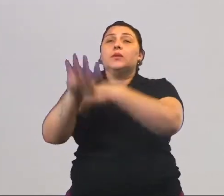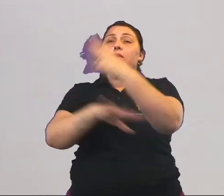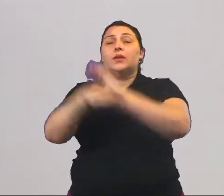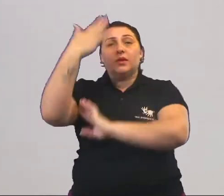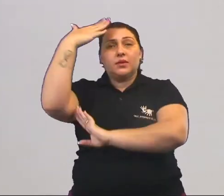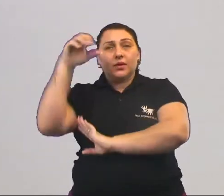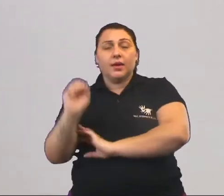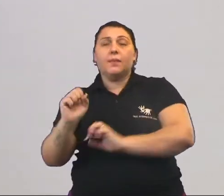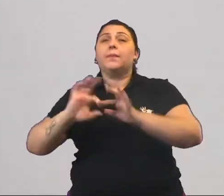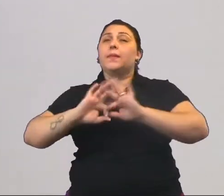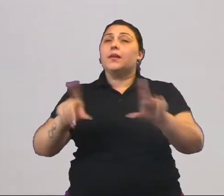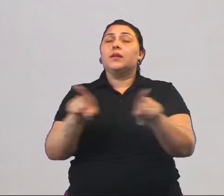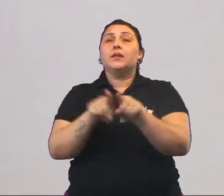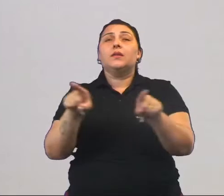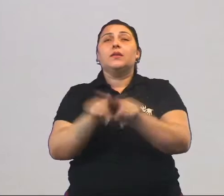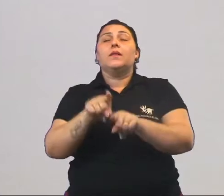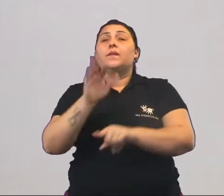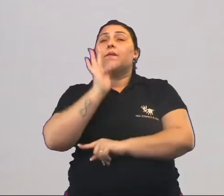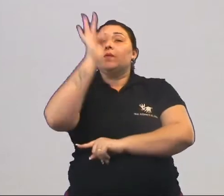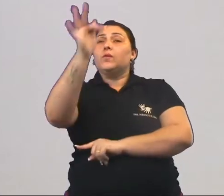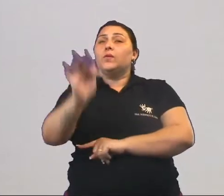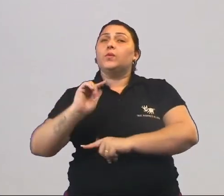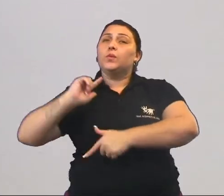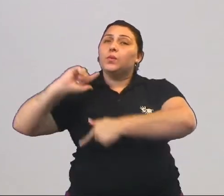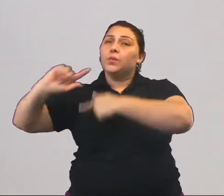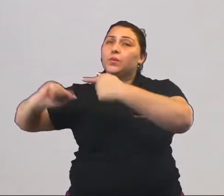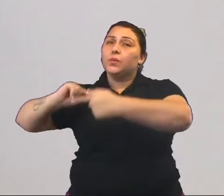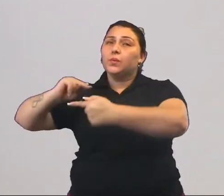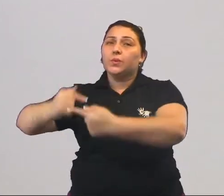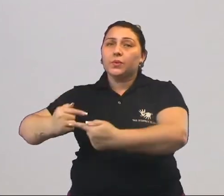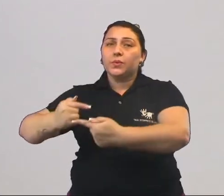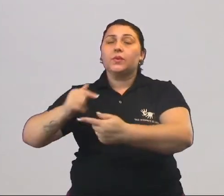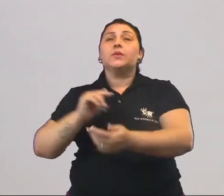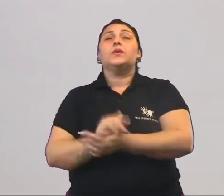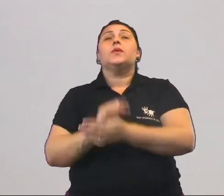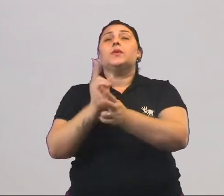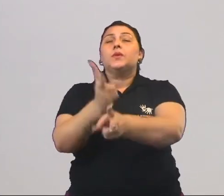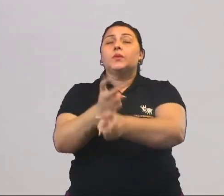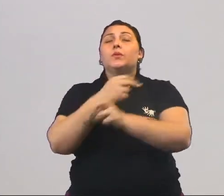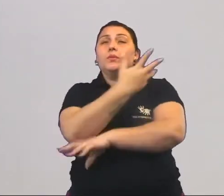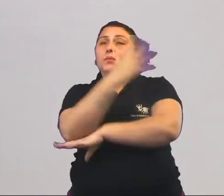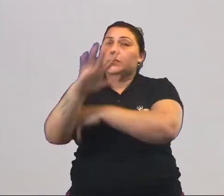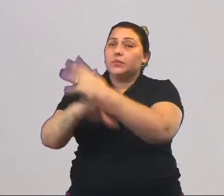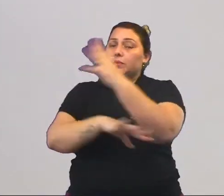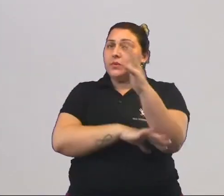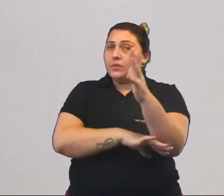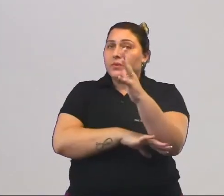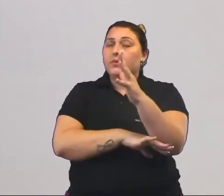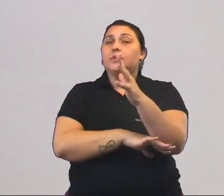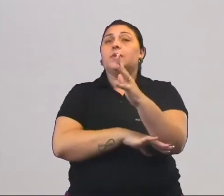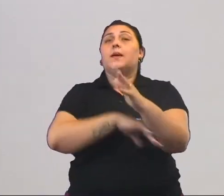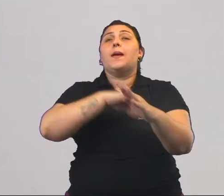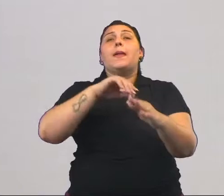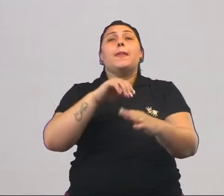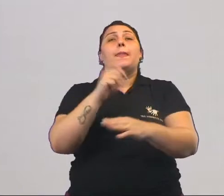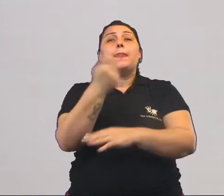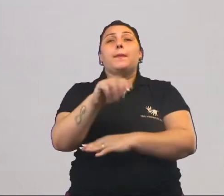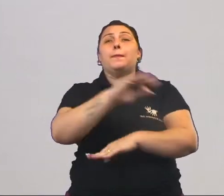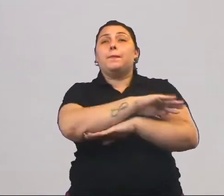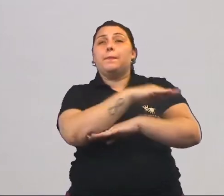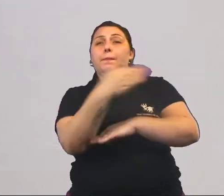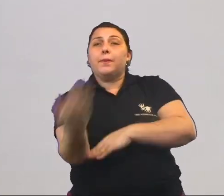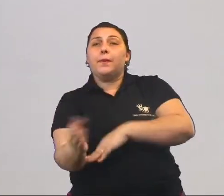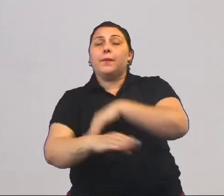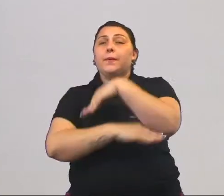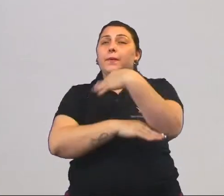sábia, deixando também para as futuras gerações. Ou seja, eu explorar uma floresta sem desmatá-la, a floresta em pé,